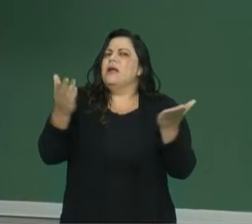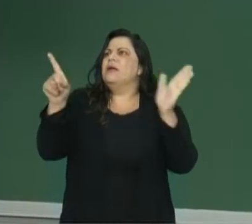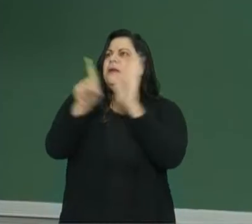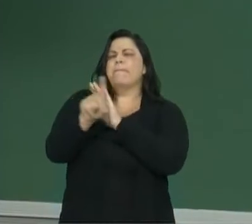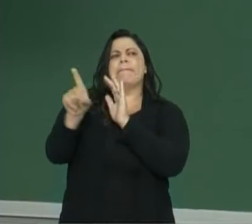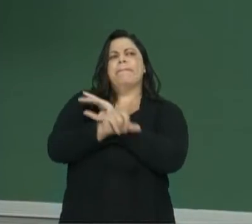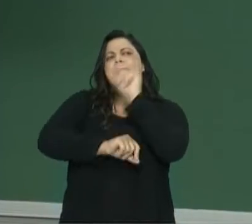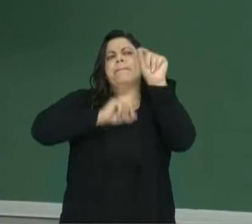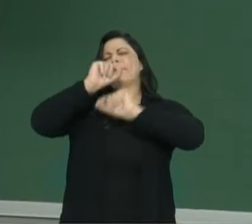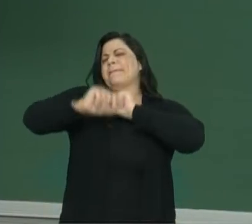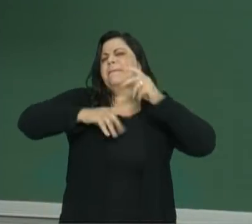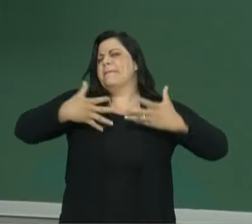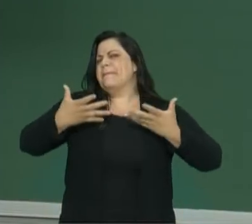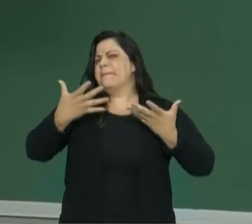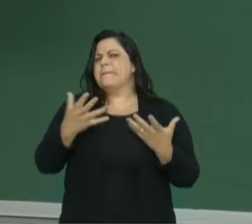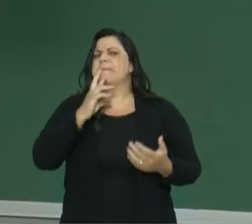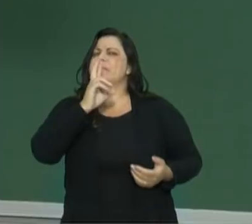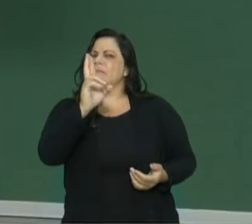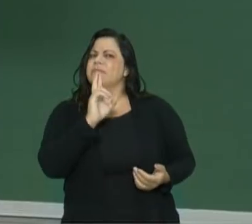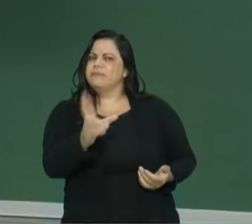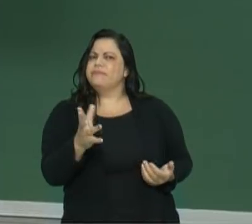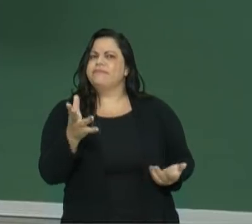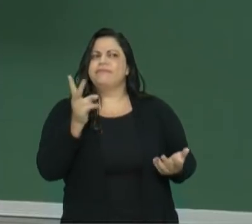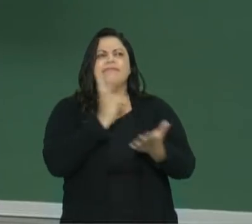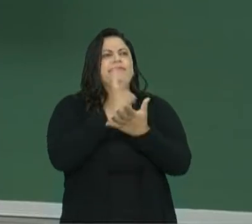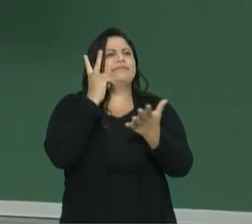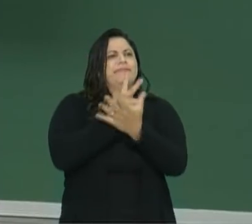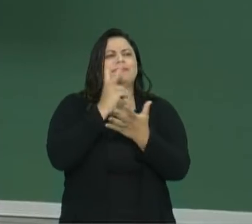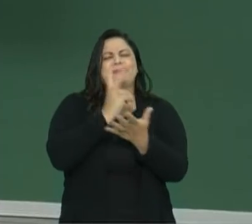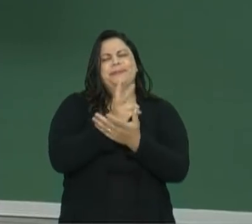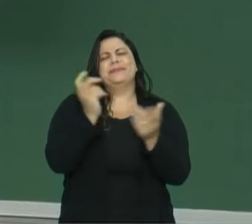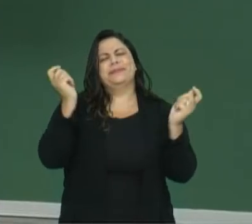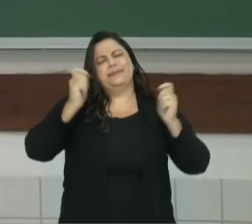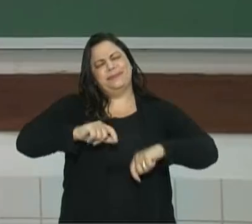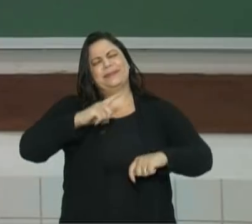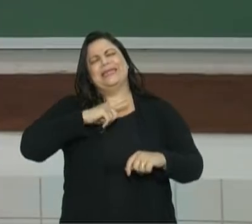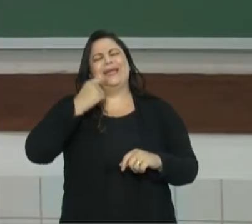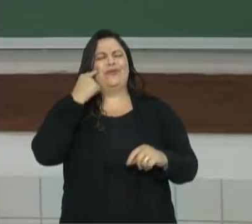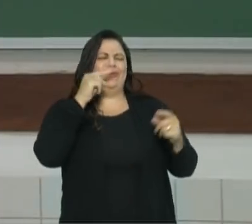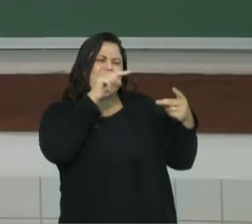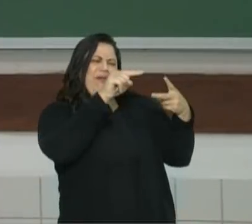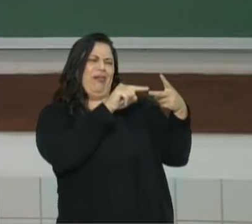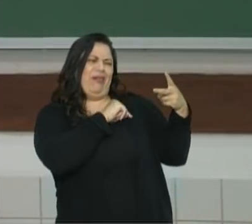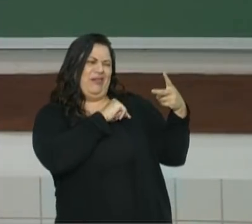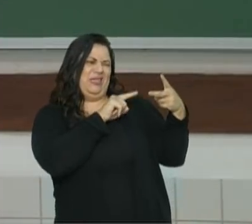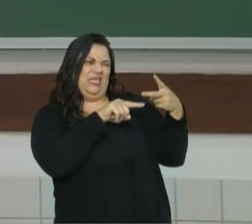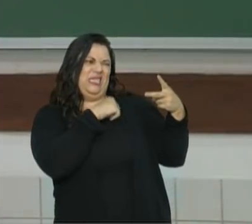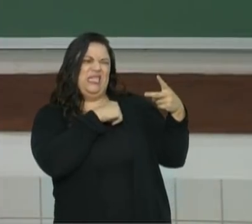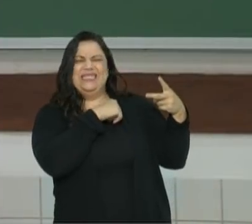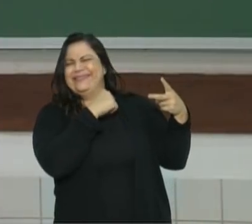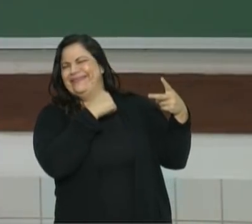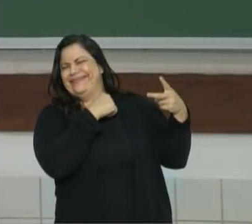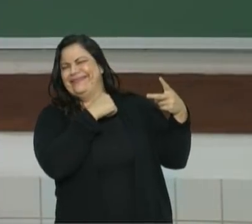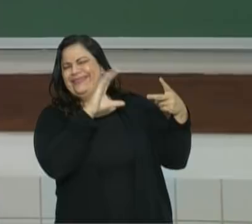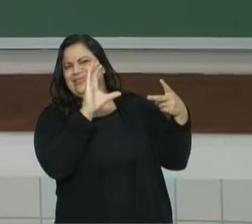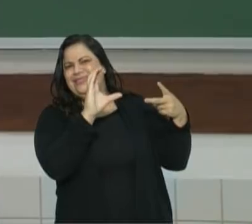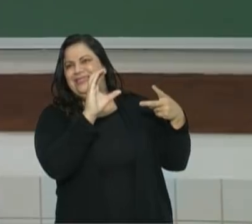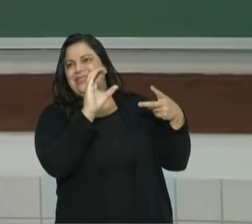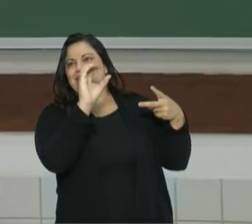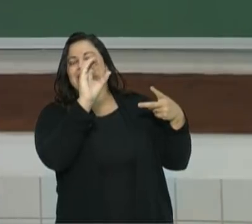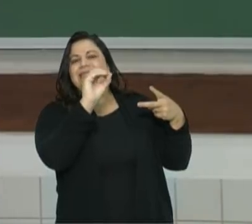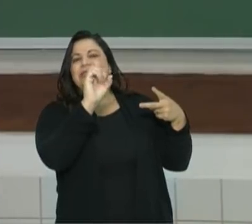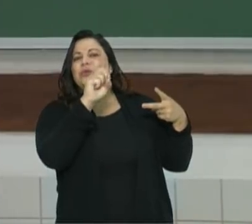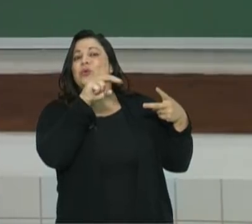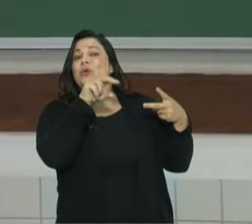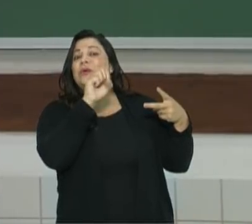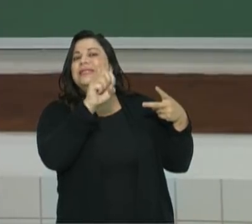deu isso aqui? Sempre tem um que cai. Sempre tem um que cai que vai cair naquele ali do seno e cosseno, né? É cosseno, gente. Beleza,